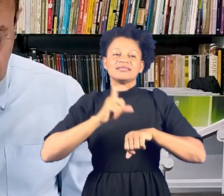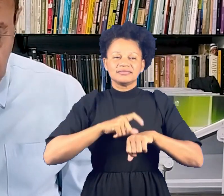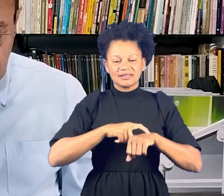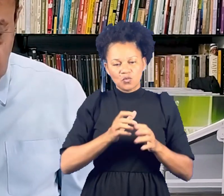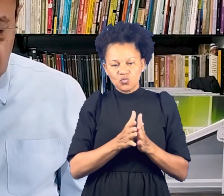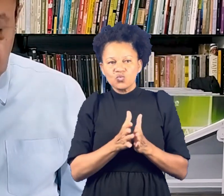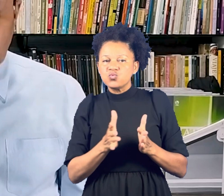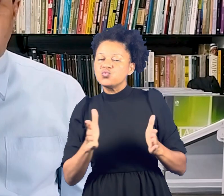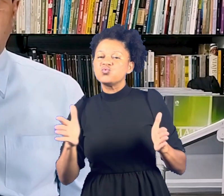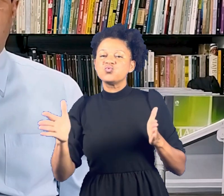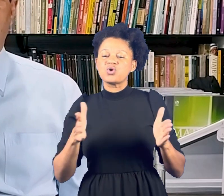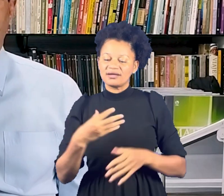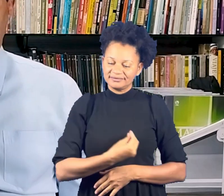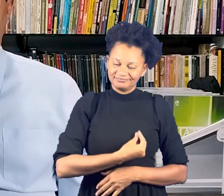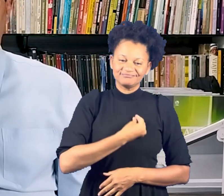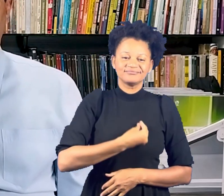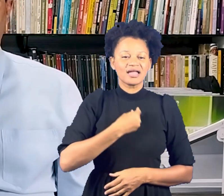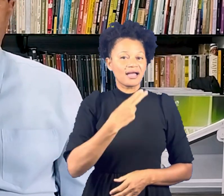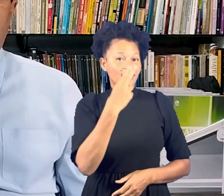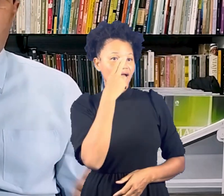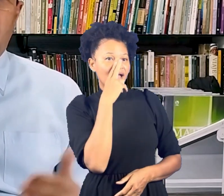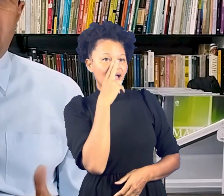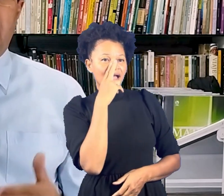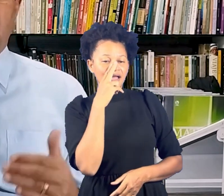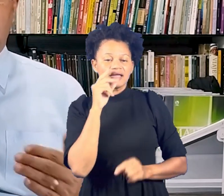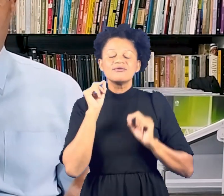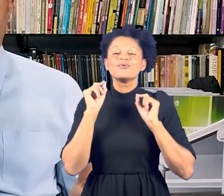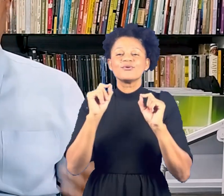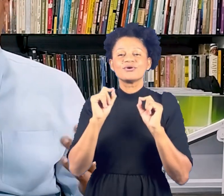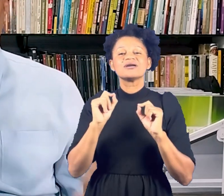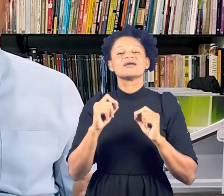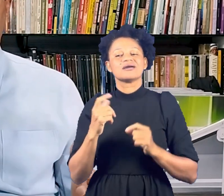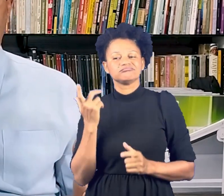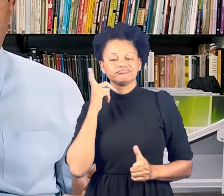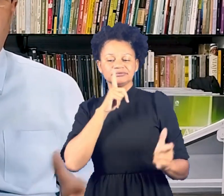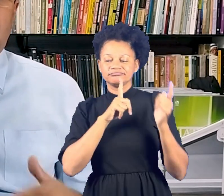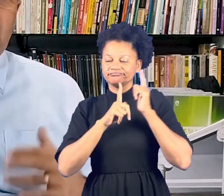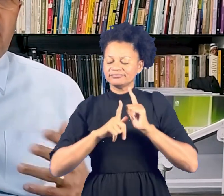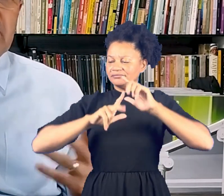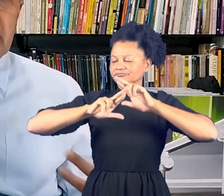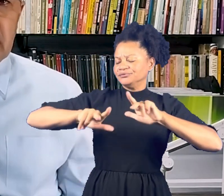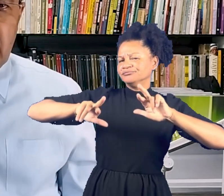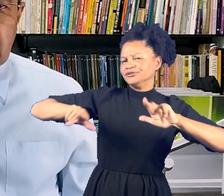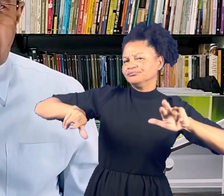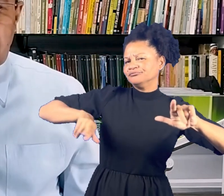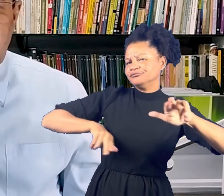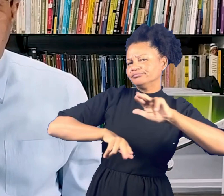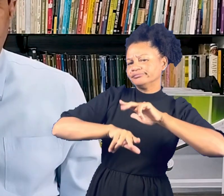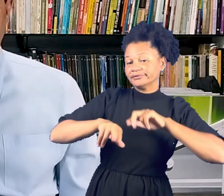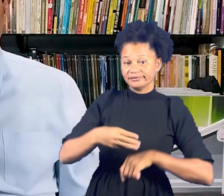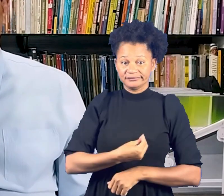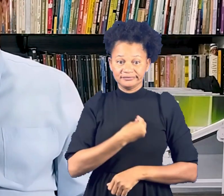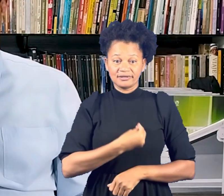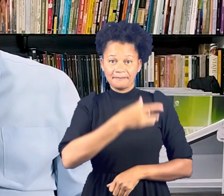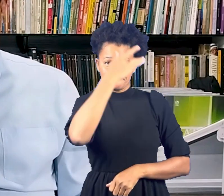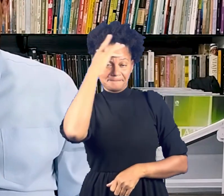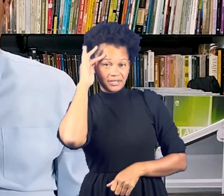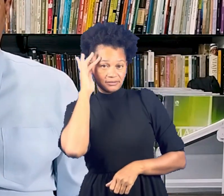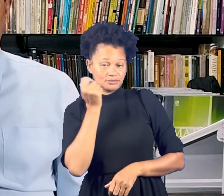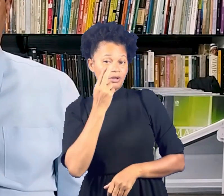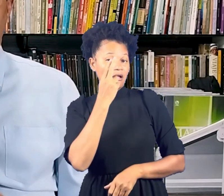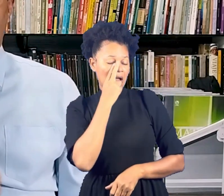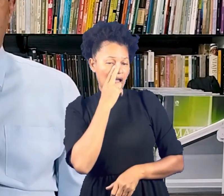durabilidade na vida do cristão e este avivamento deve atingir diversas áreas da vida do